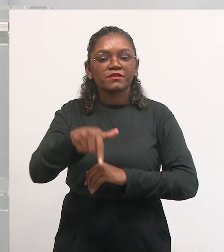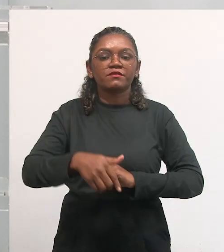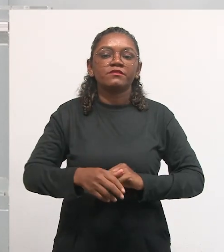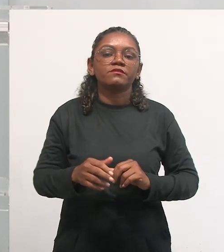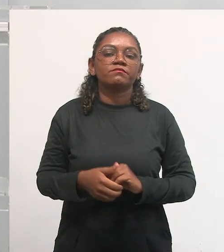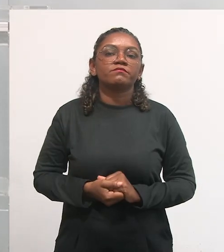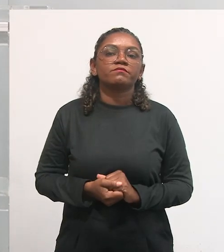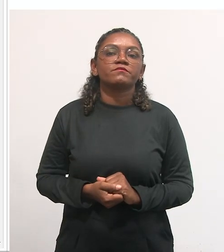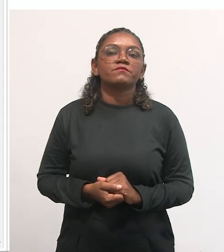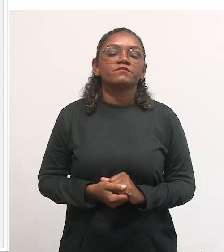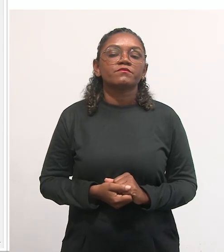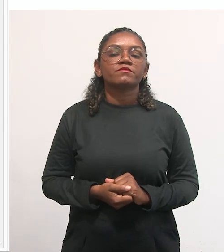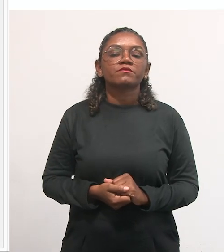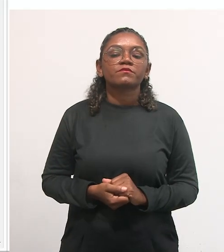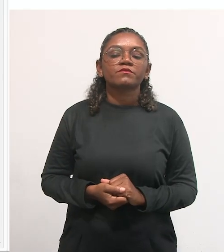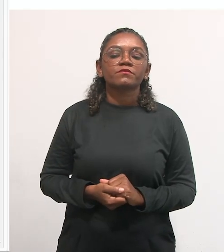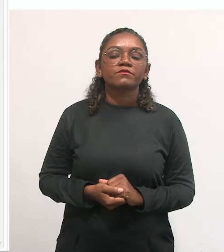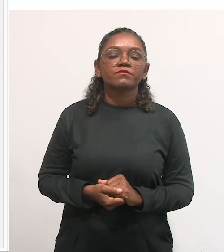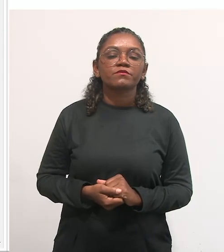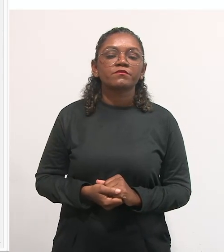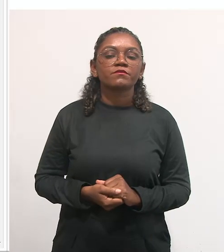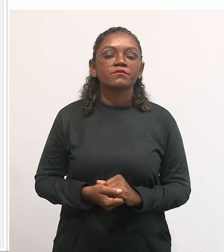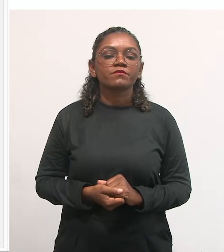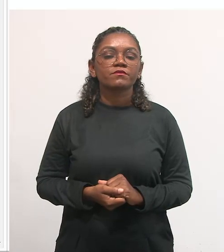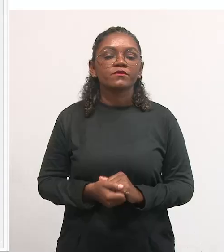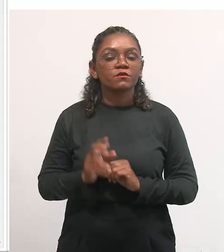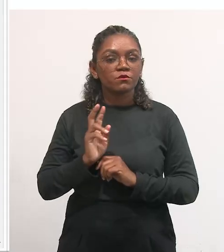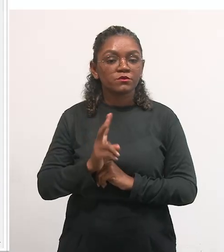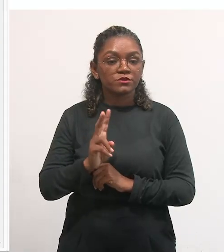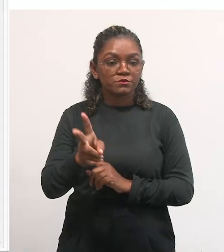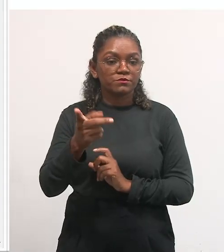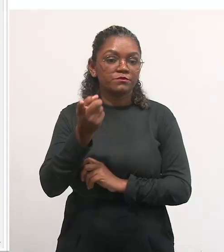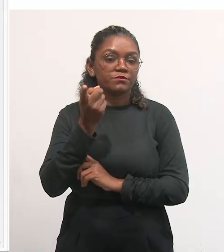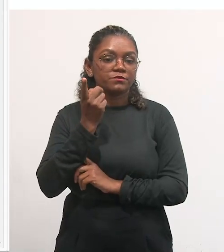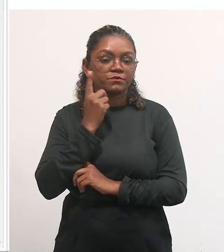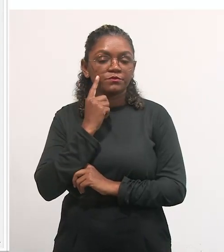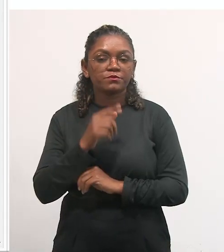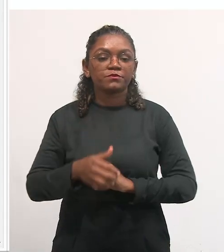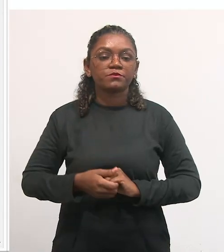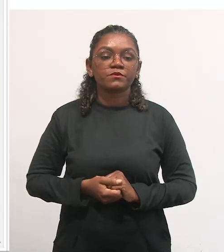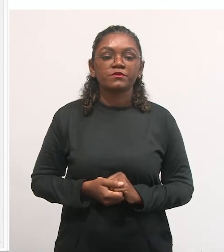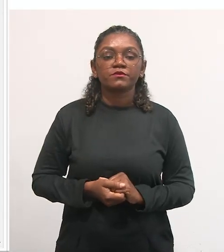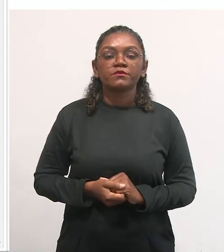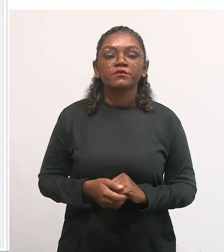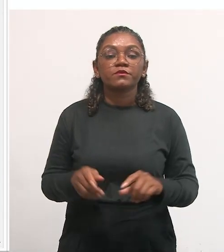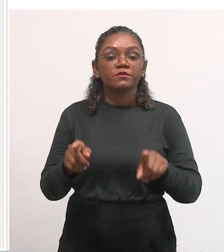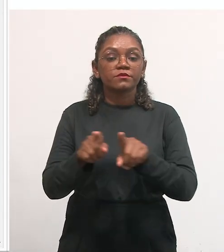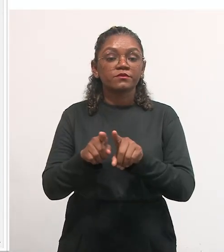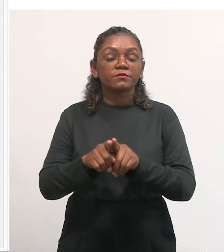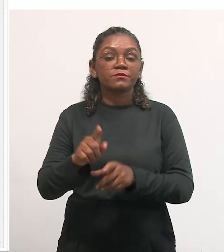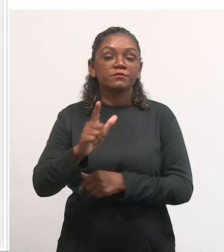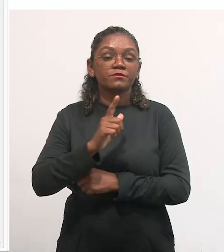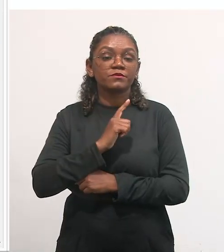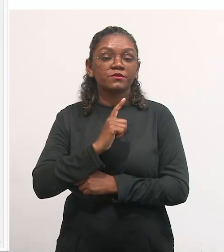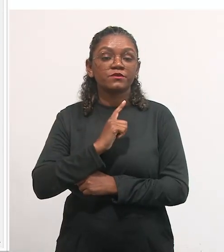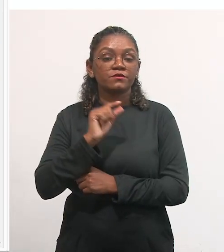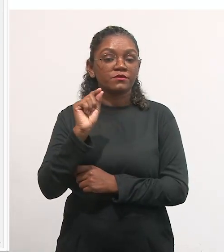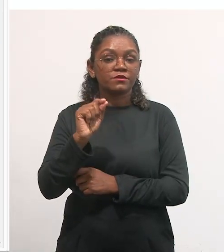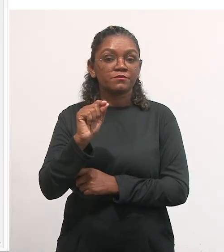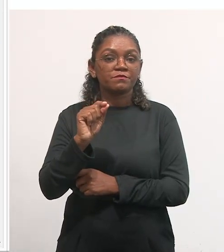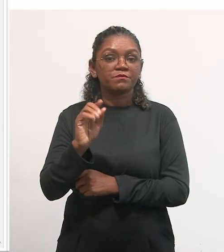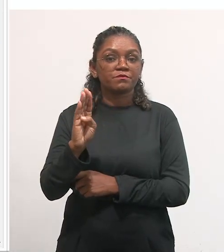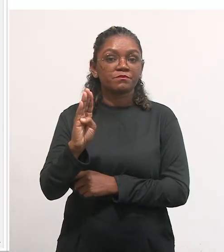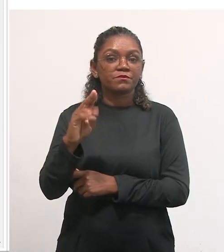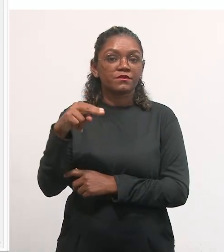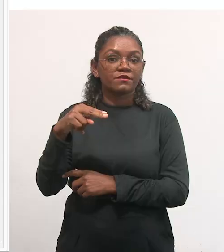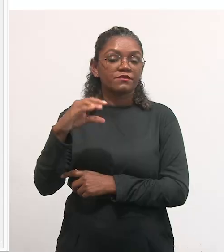habilitação. Então, seguindo reto toda a vida, a gente tem, portanto, a BNCC. O que é a BNCC? A